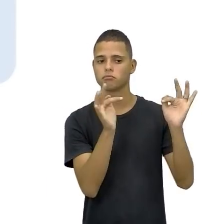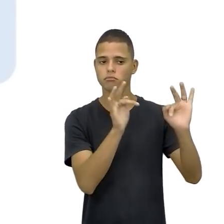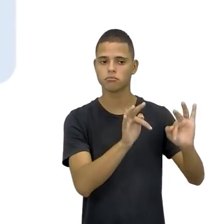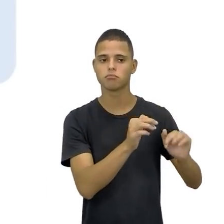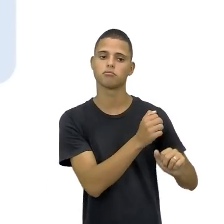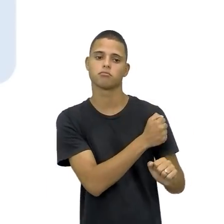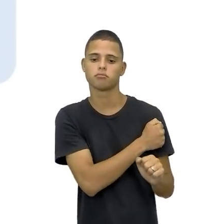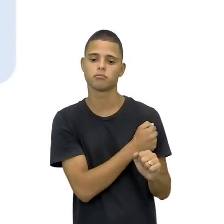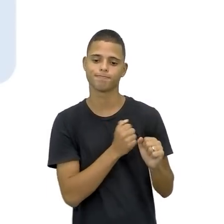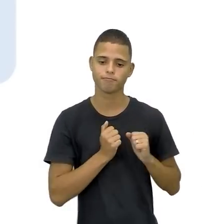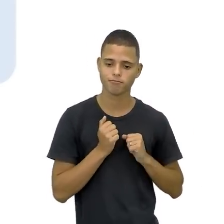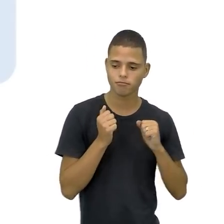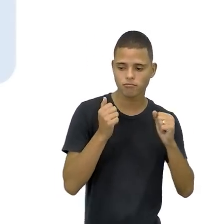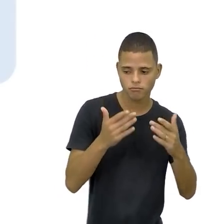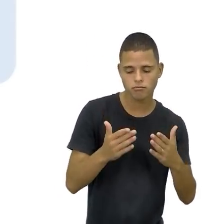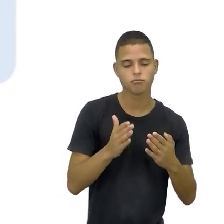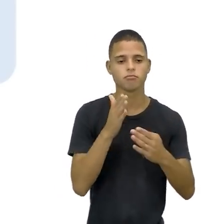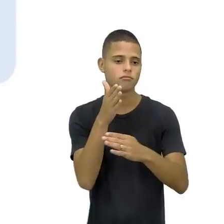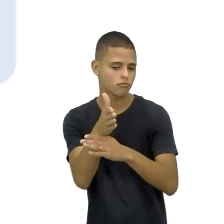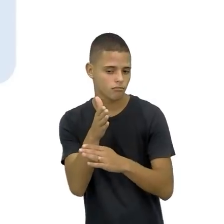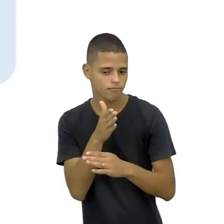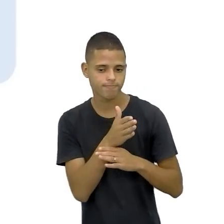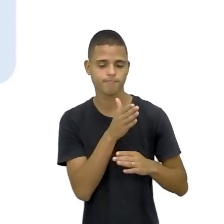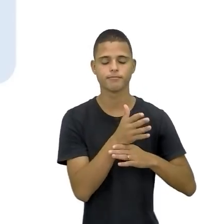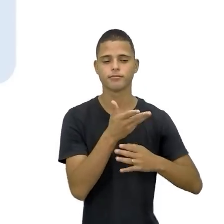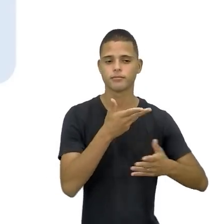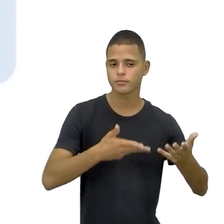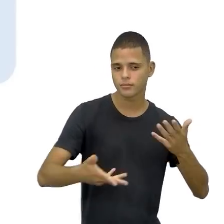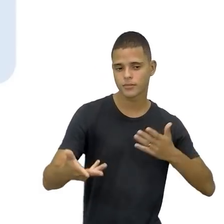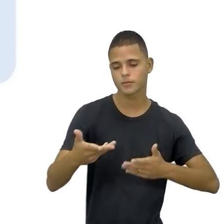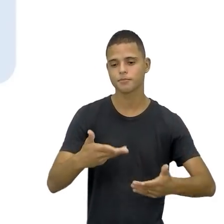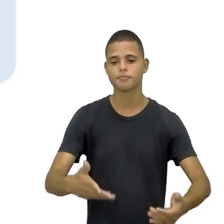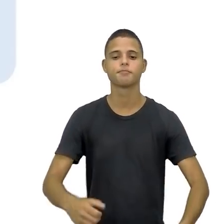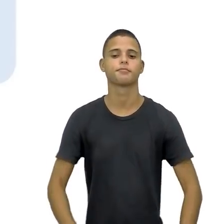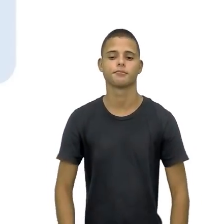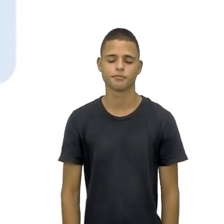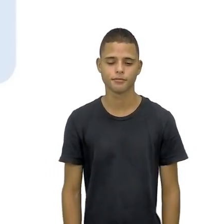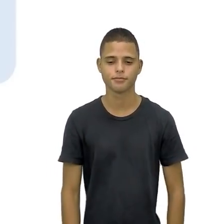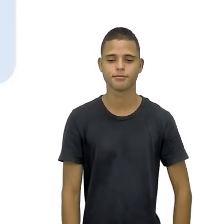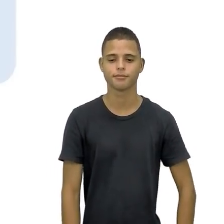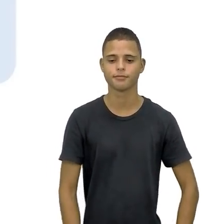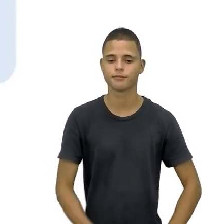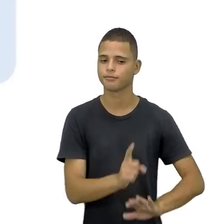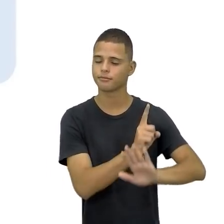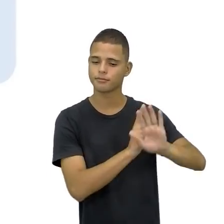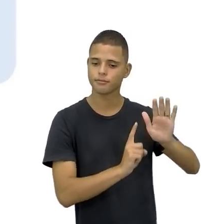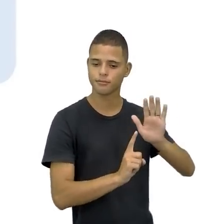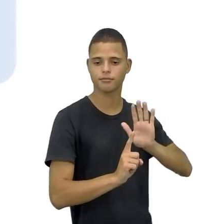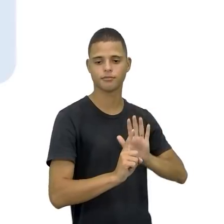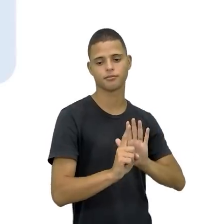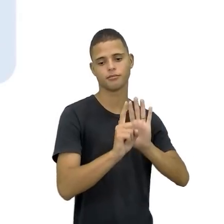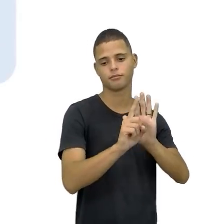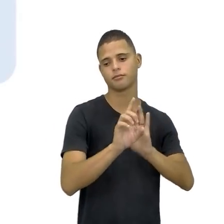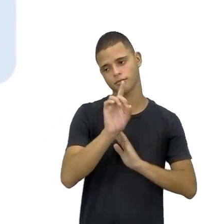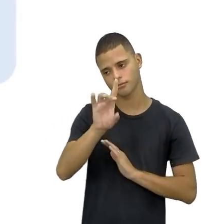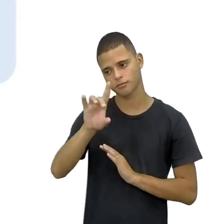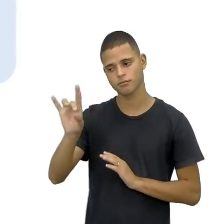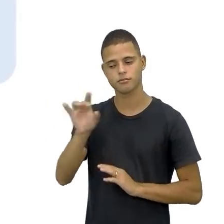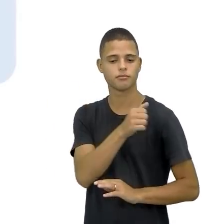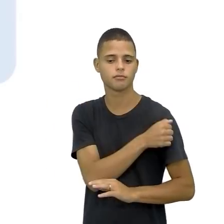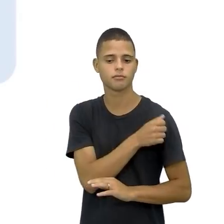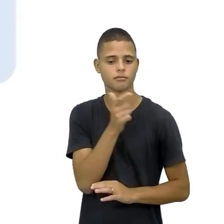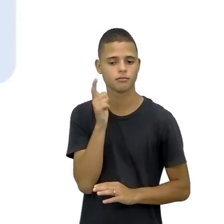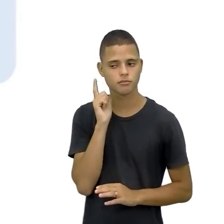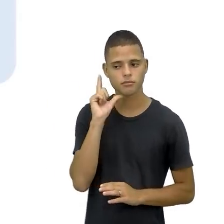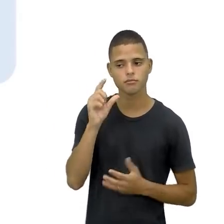vão participar ativamente, né, de forma como se fosse, de forma assim, de protagonismo, né, onde eles possam